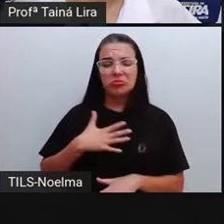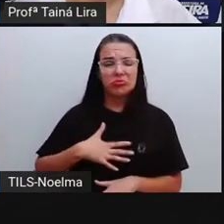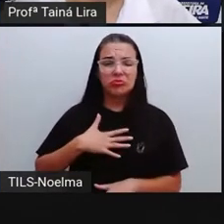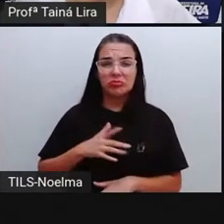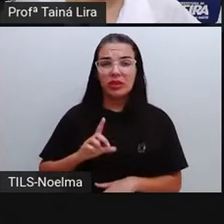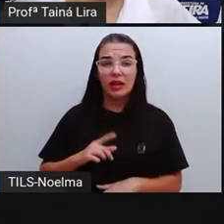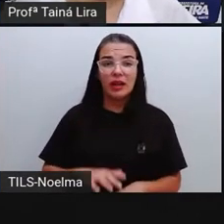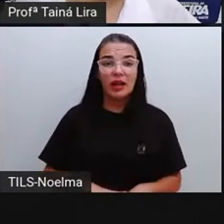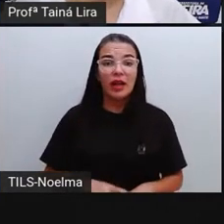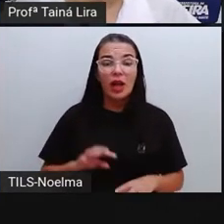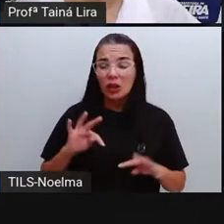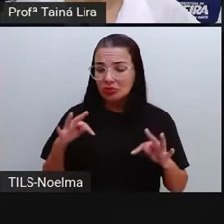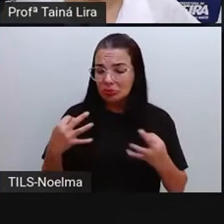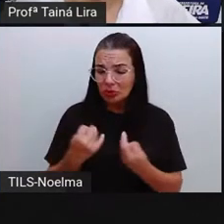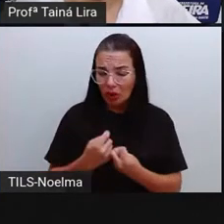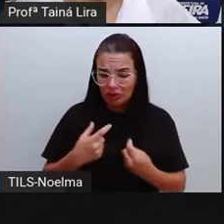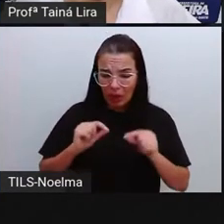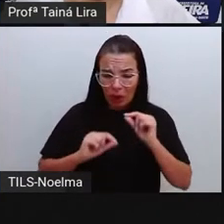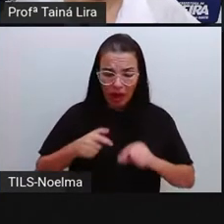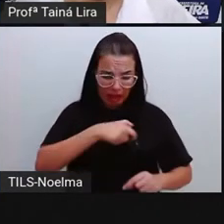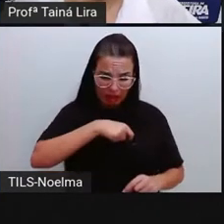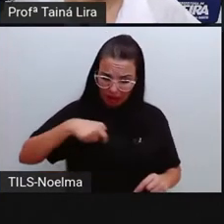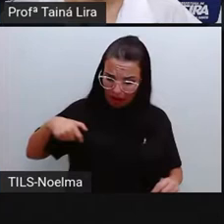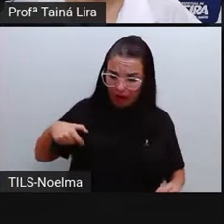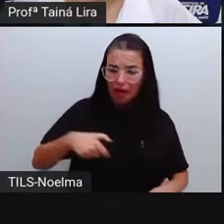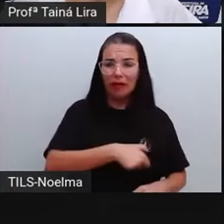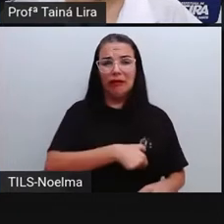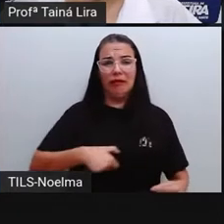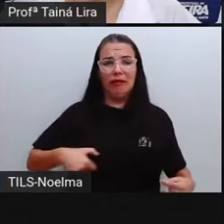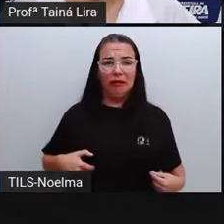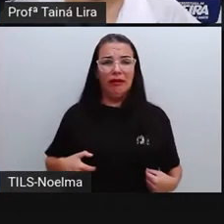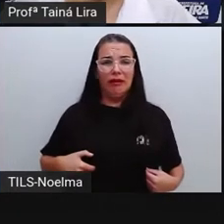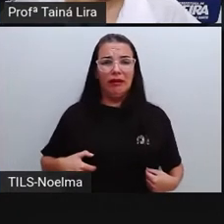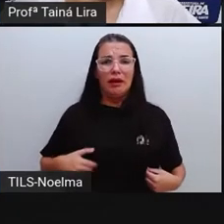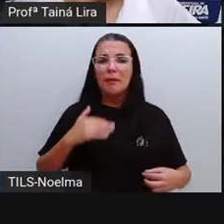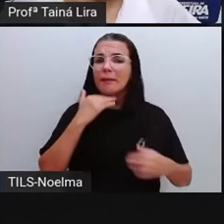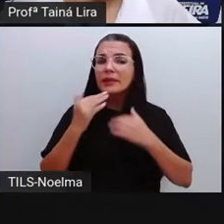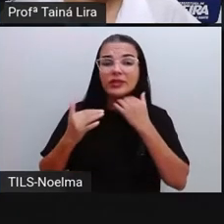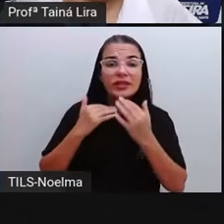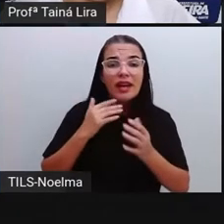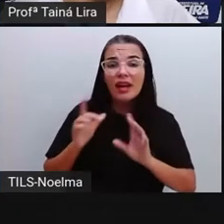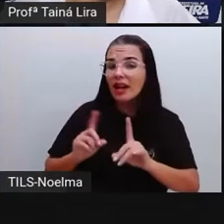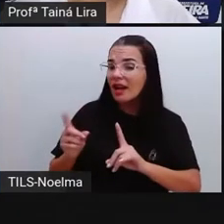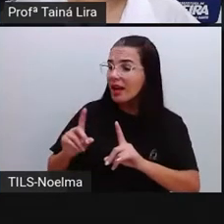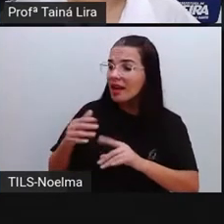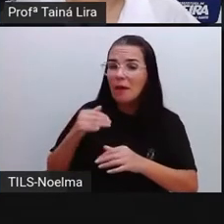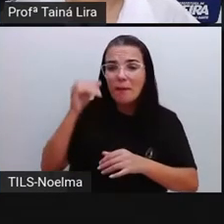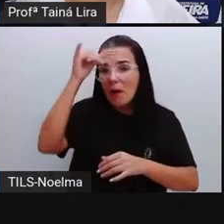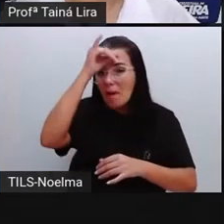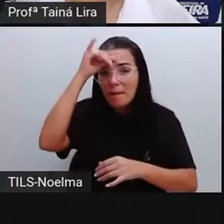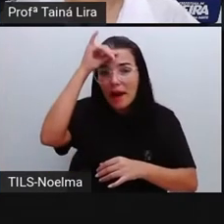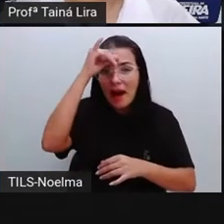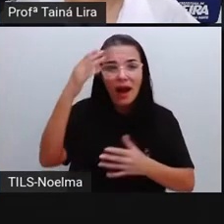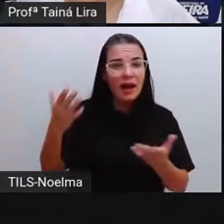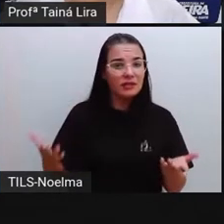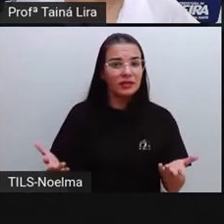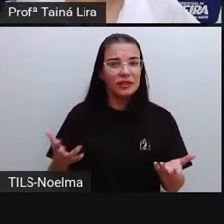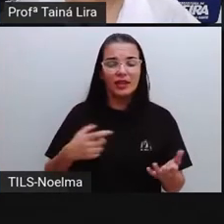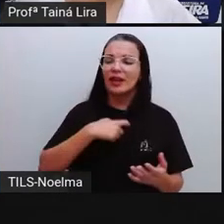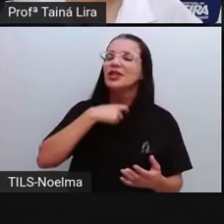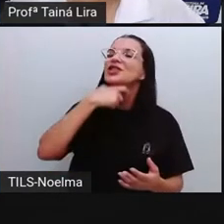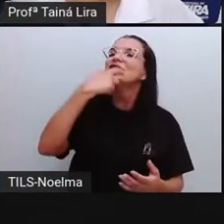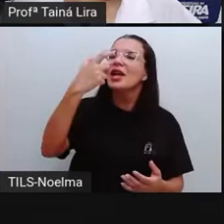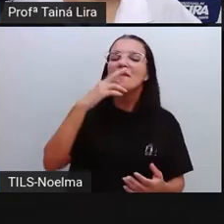São todas estas listras deitadas. Tremenda besteira, tremenda bobagem, respondeu a